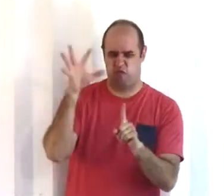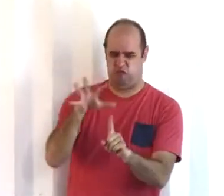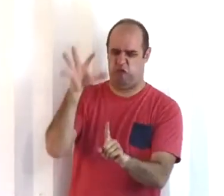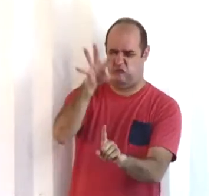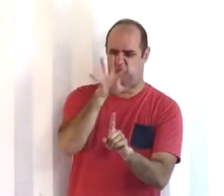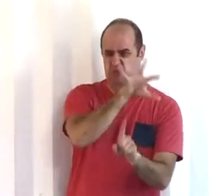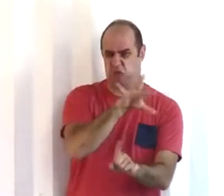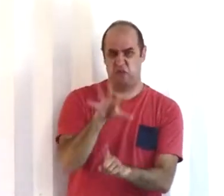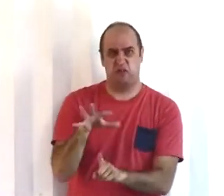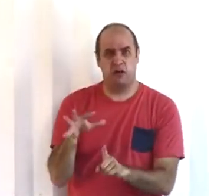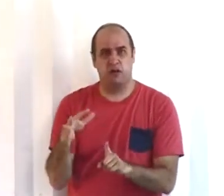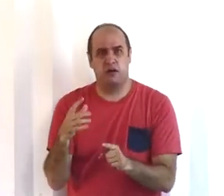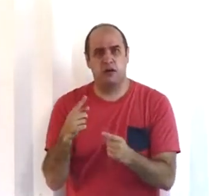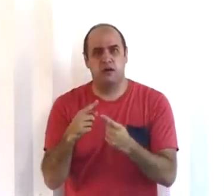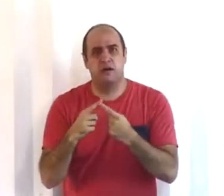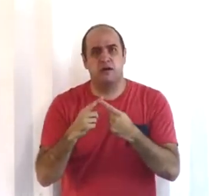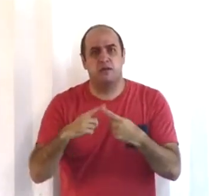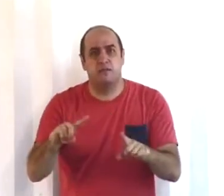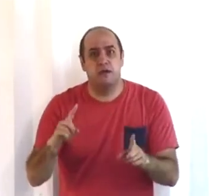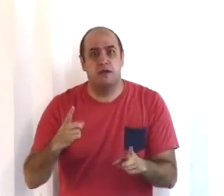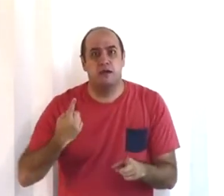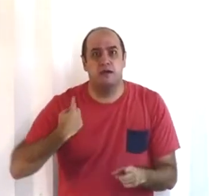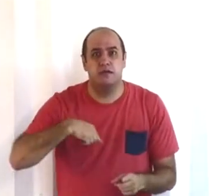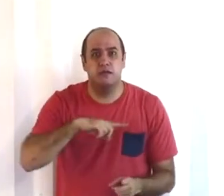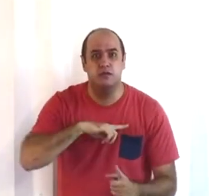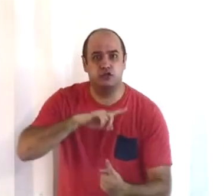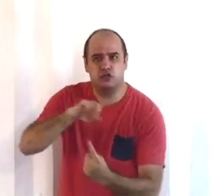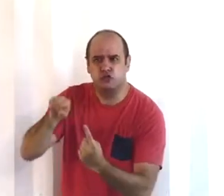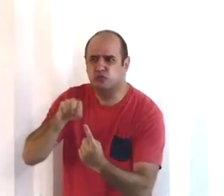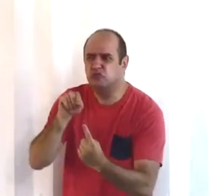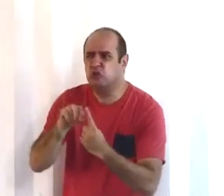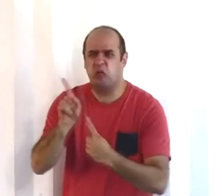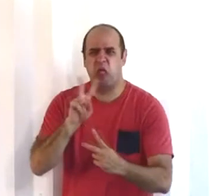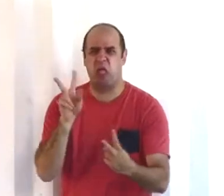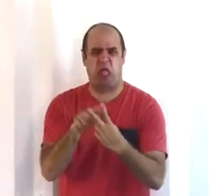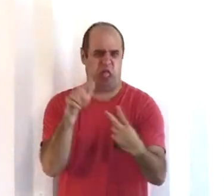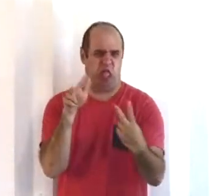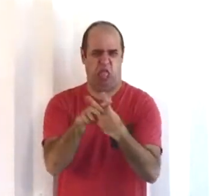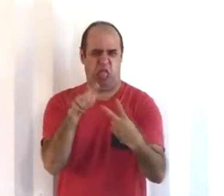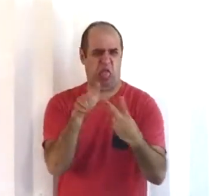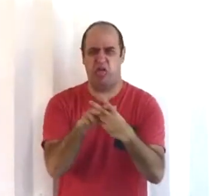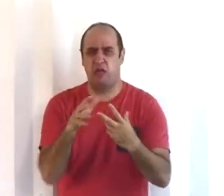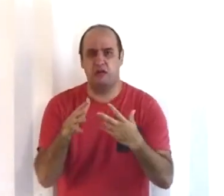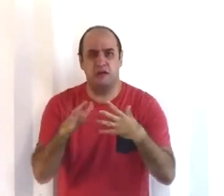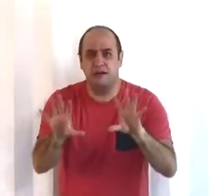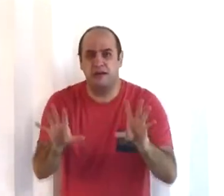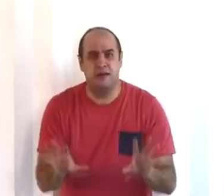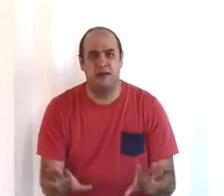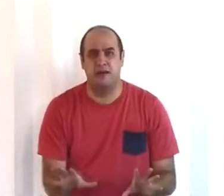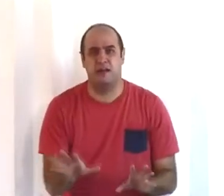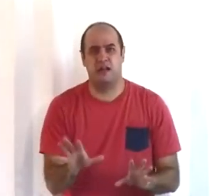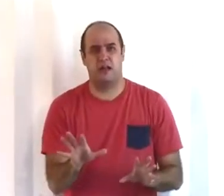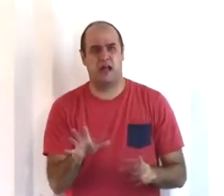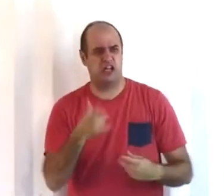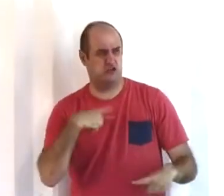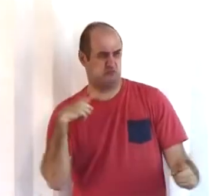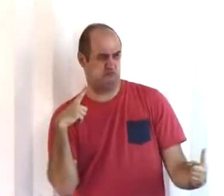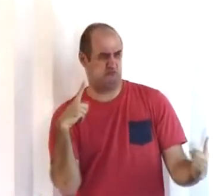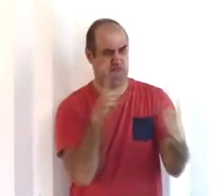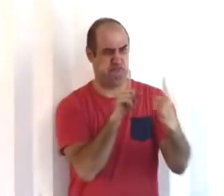de vida não é viver de maneira contenciosa ou de maneira a contender com todos os nossos